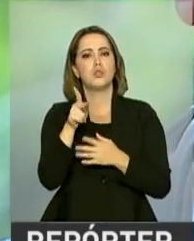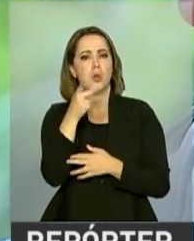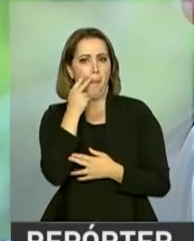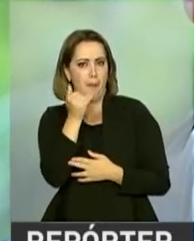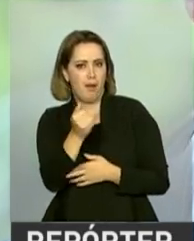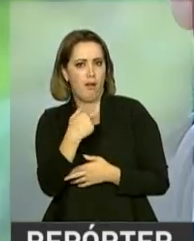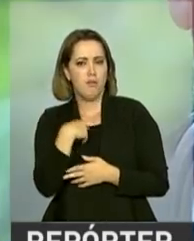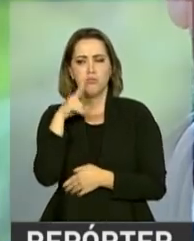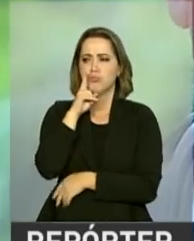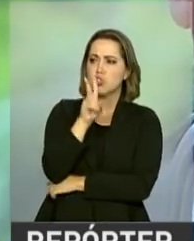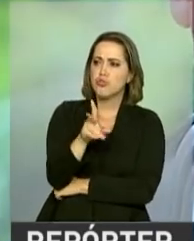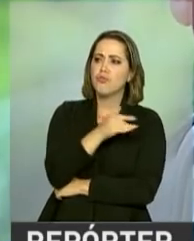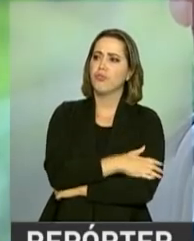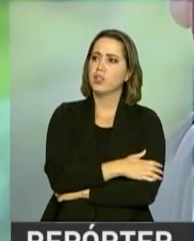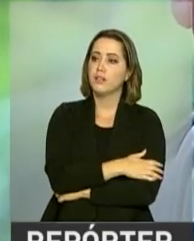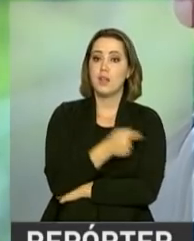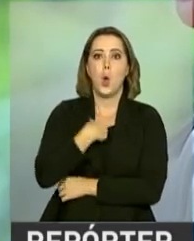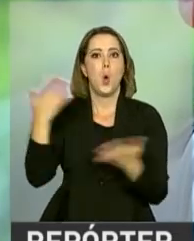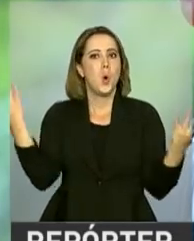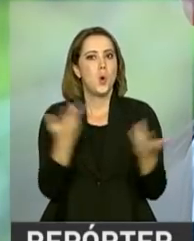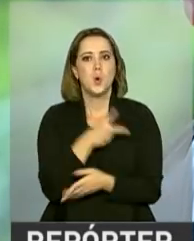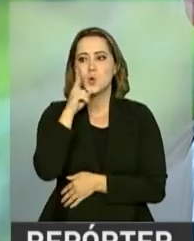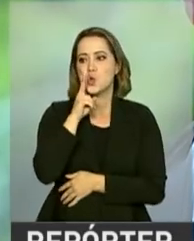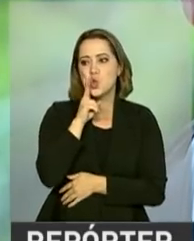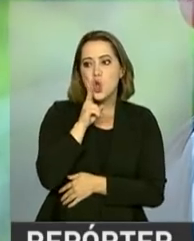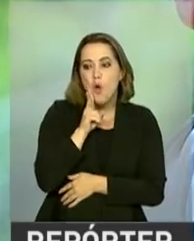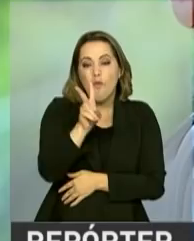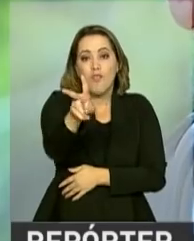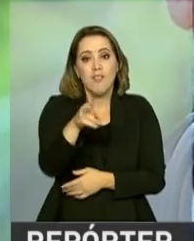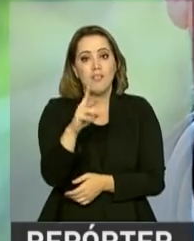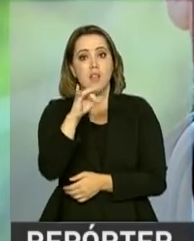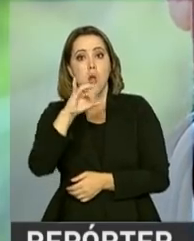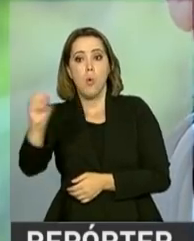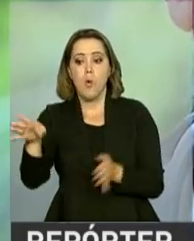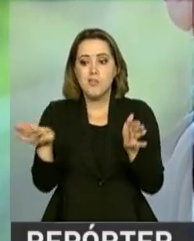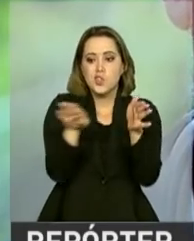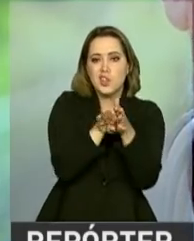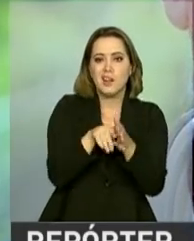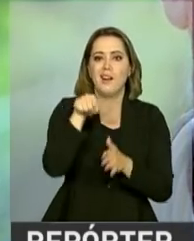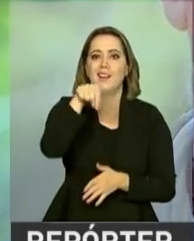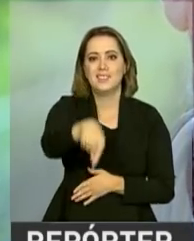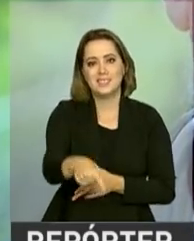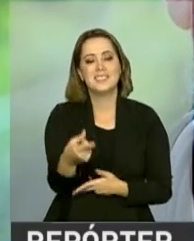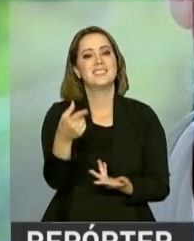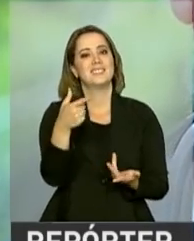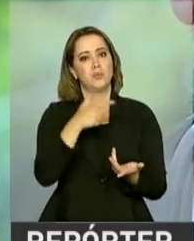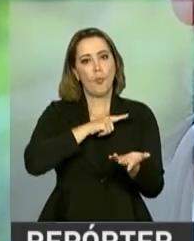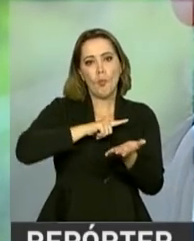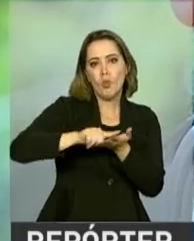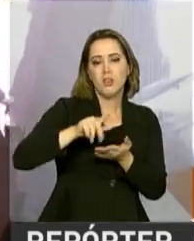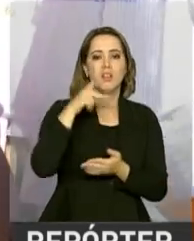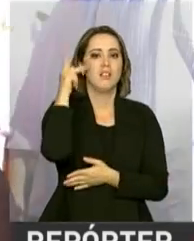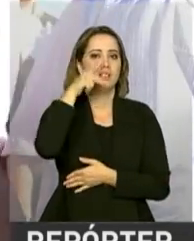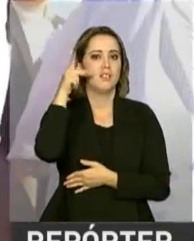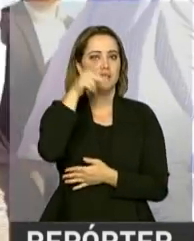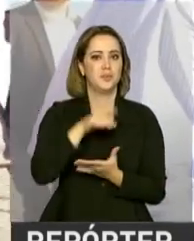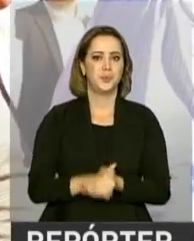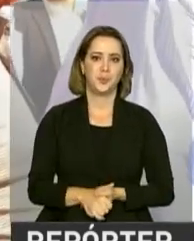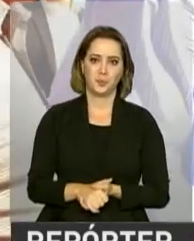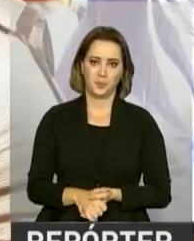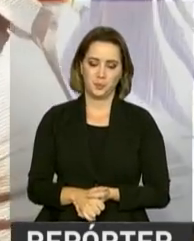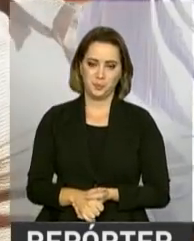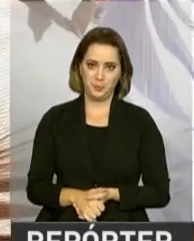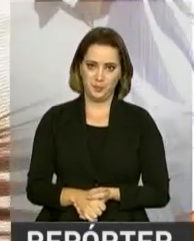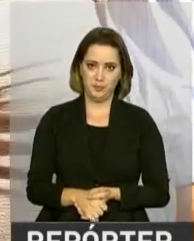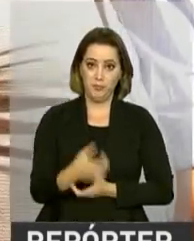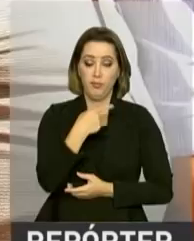nós vê, pai? E hoje é que eu estou vindo, fui olhar a água do Rio São Francisco agora, chegando no estado da Paraíba. A chegada das